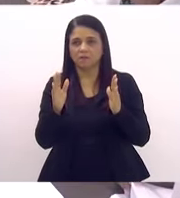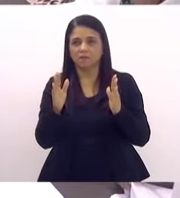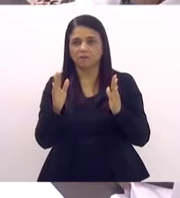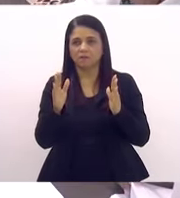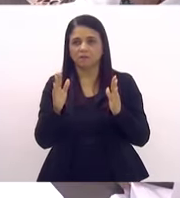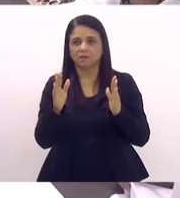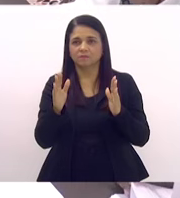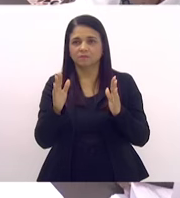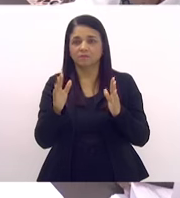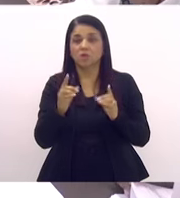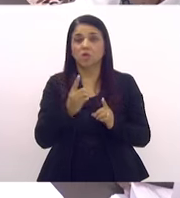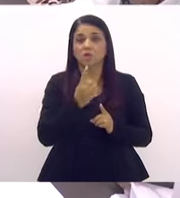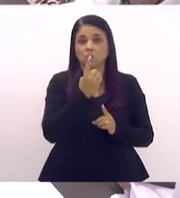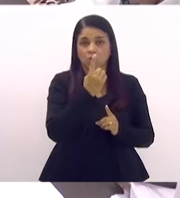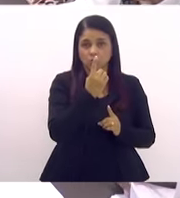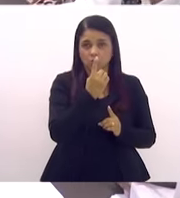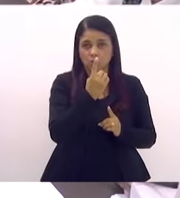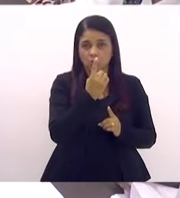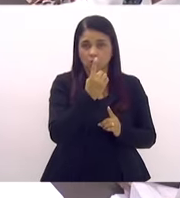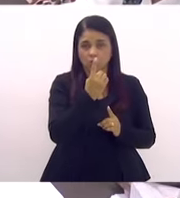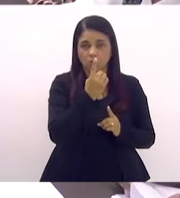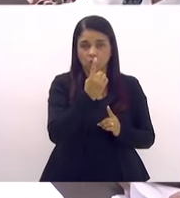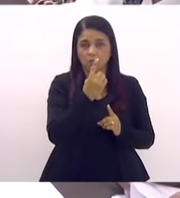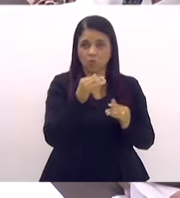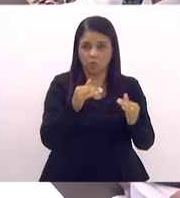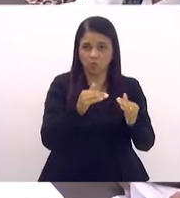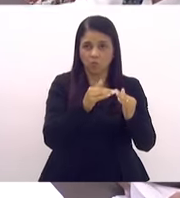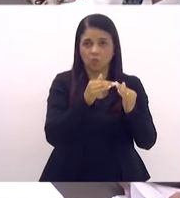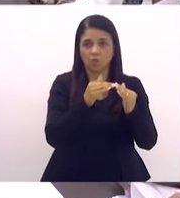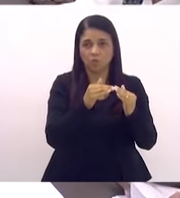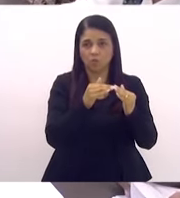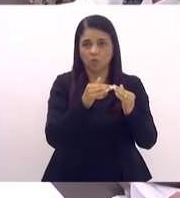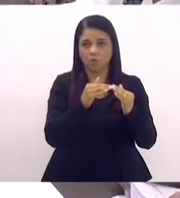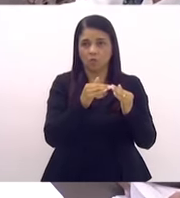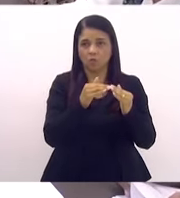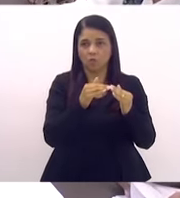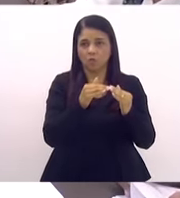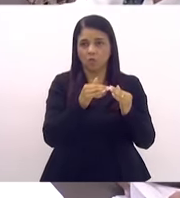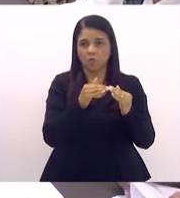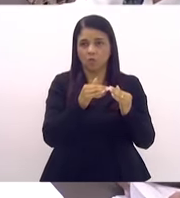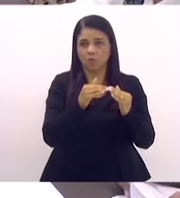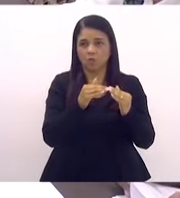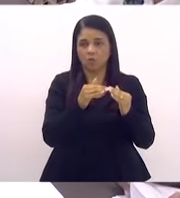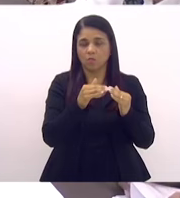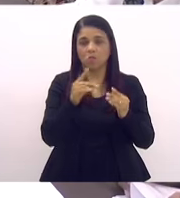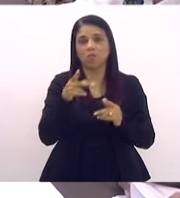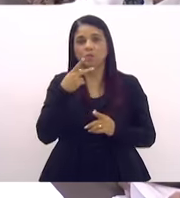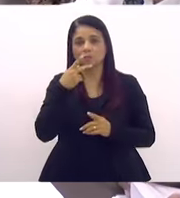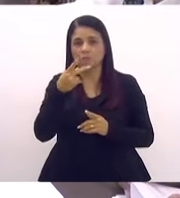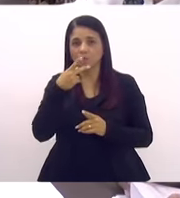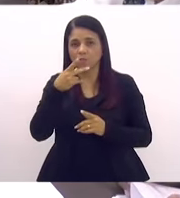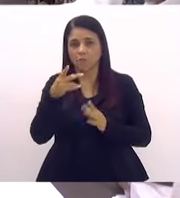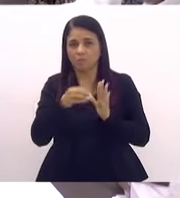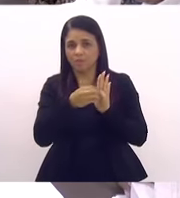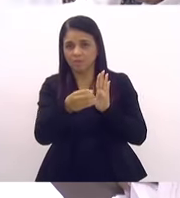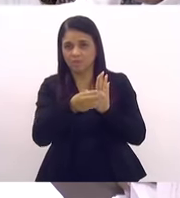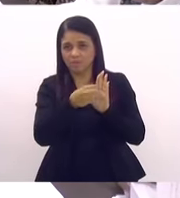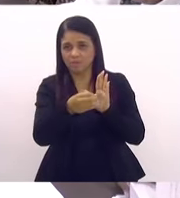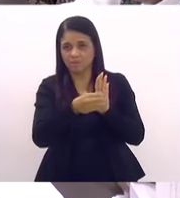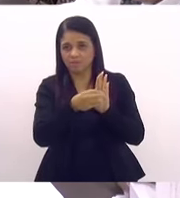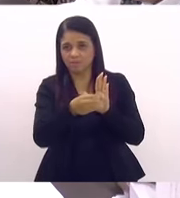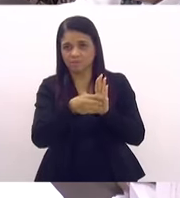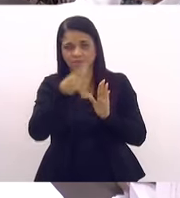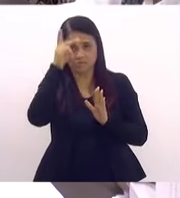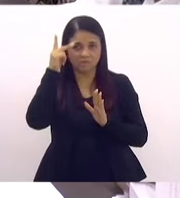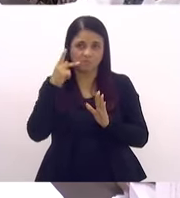Favorável à emenda número 1 e 2 e contrário à emenda número 3. Então, mas no parecer que a gente recebeu está tá como o deputado Luiz Paulo... Eu só queria ter certeza. Não, tudo bem.